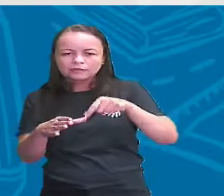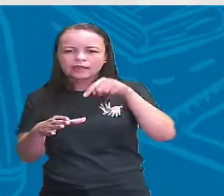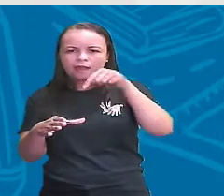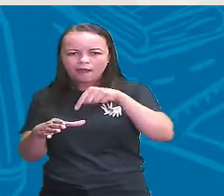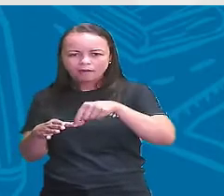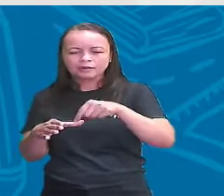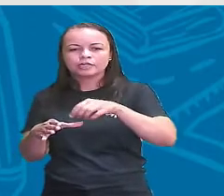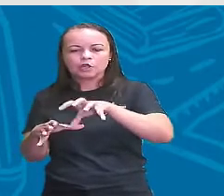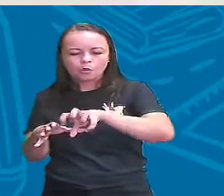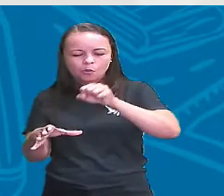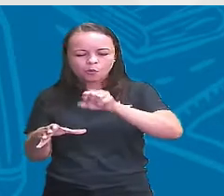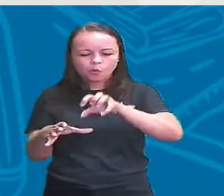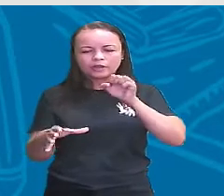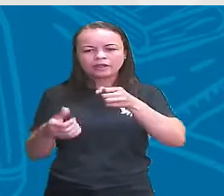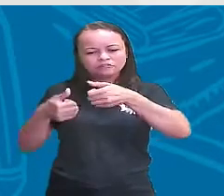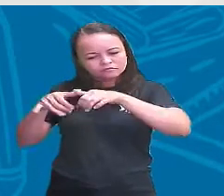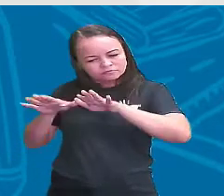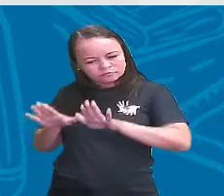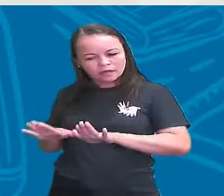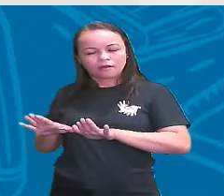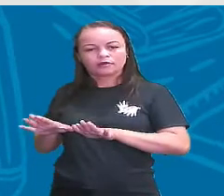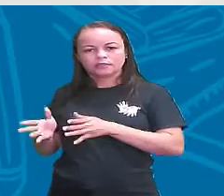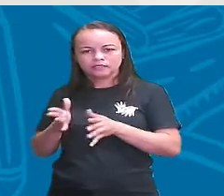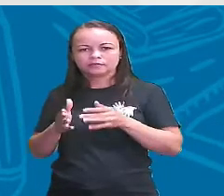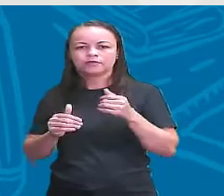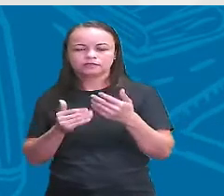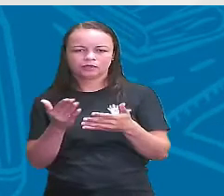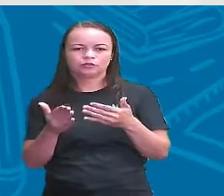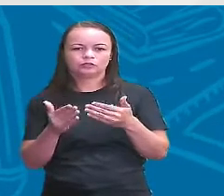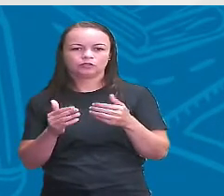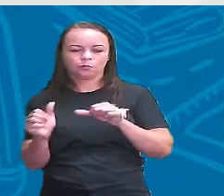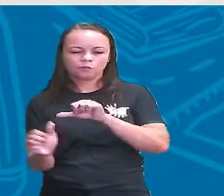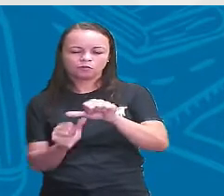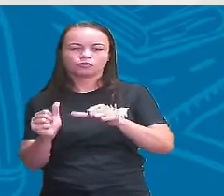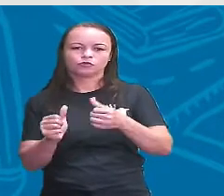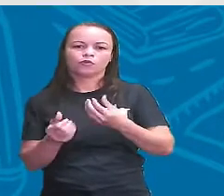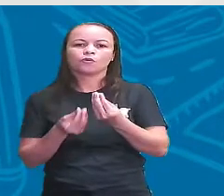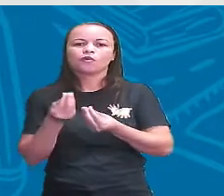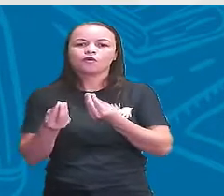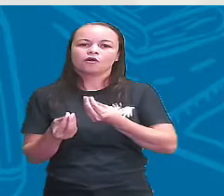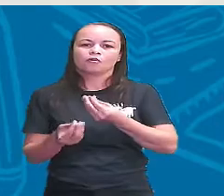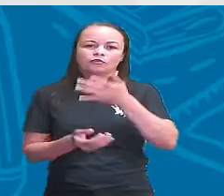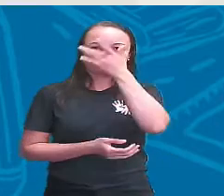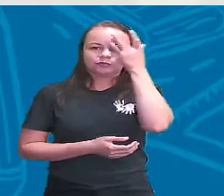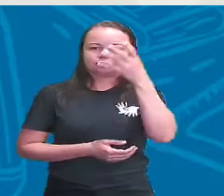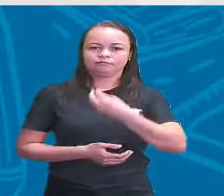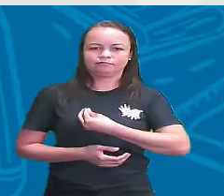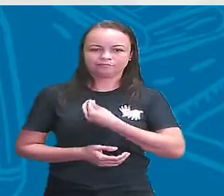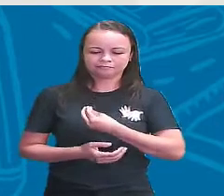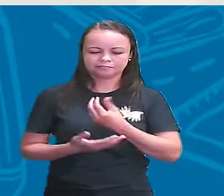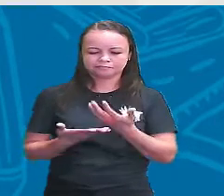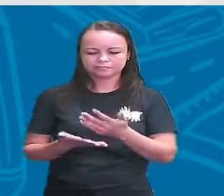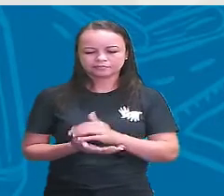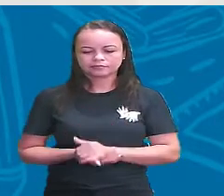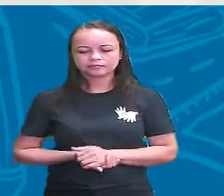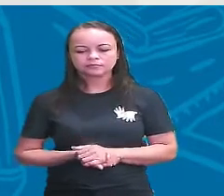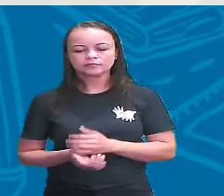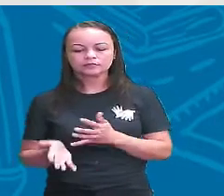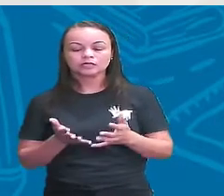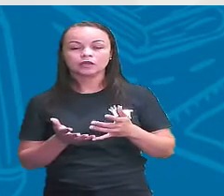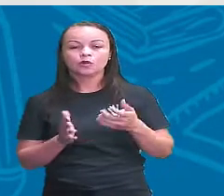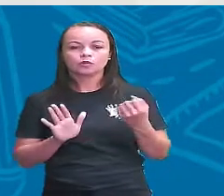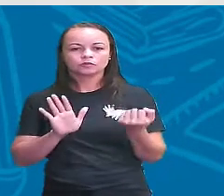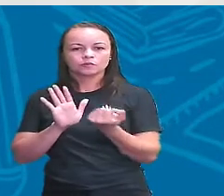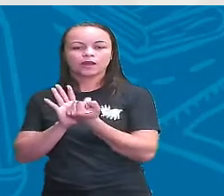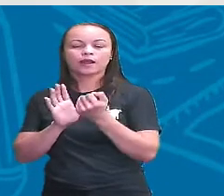cozinhar. E isso mudou completamente o modo de viver do homem, tá? Outro marco que a gente viu, que inclusive a gente fez uma